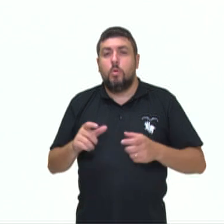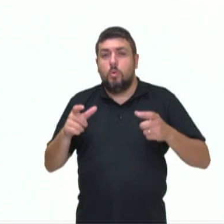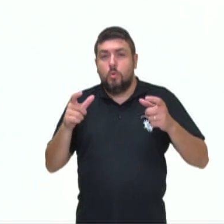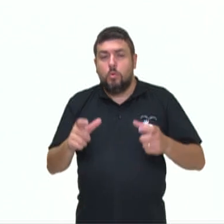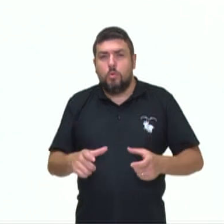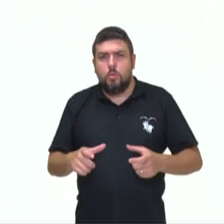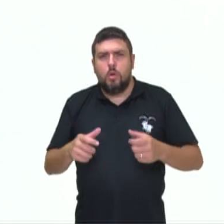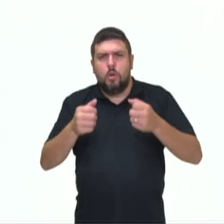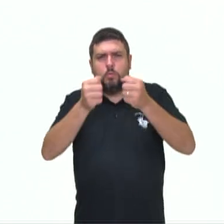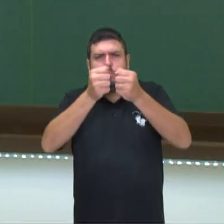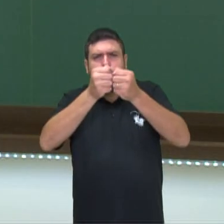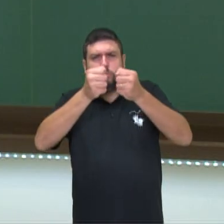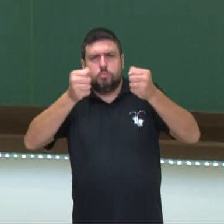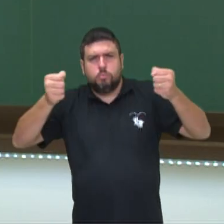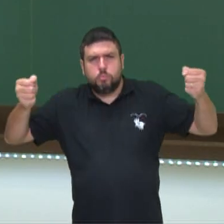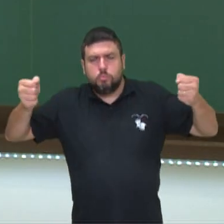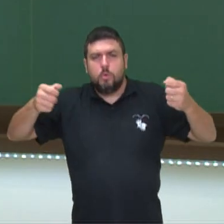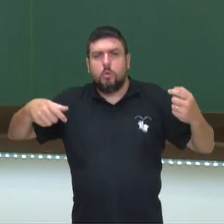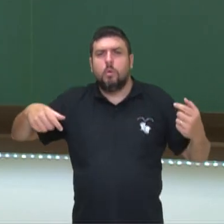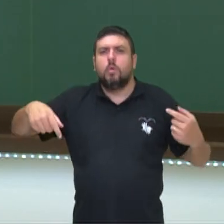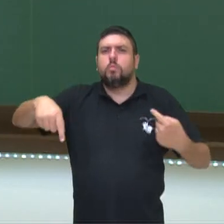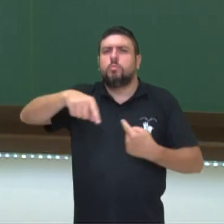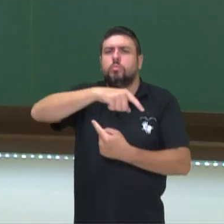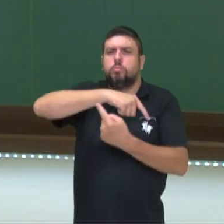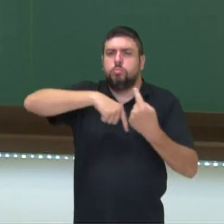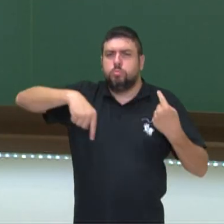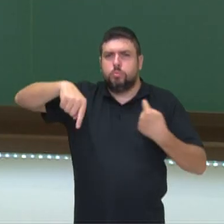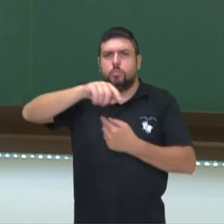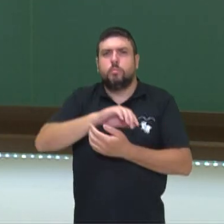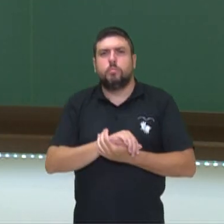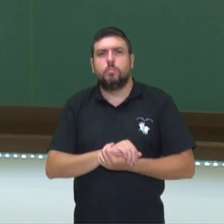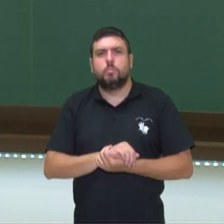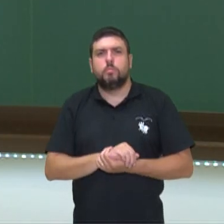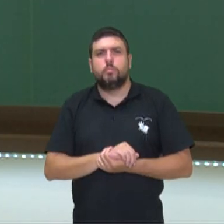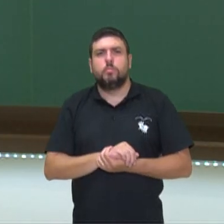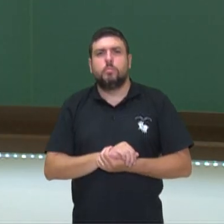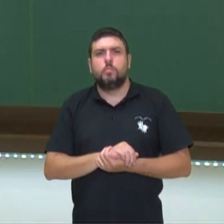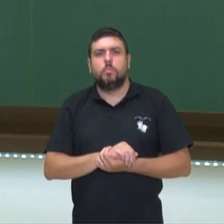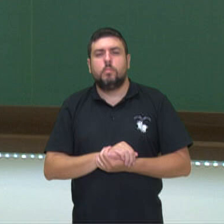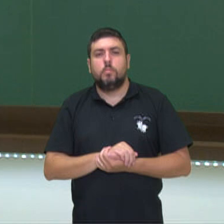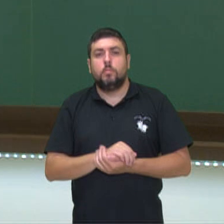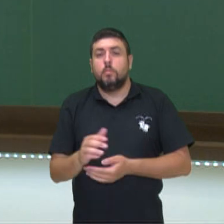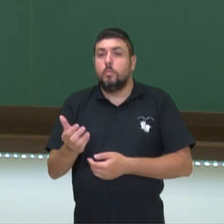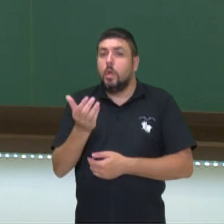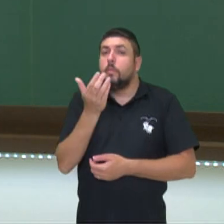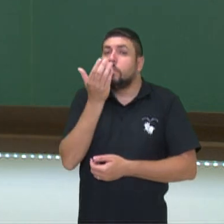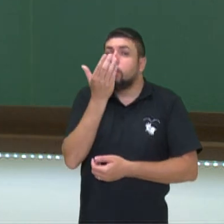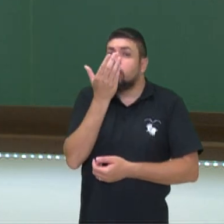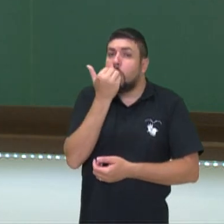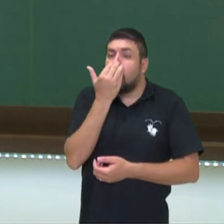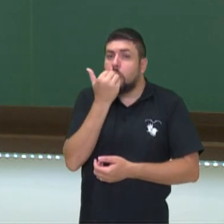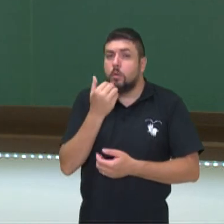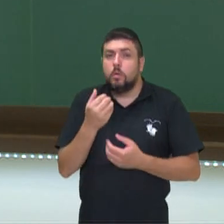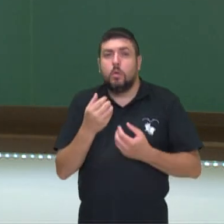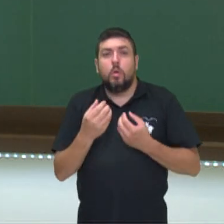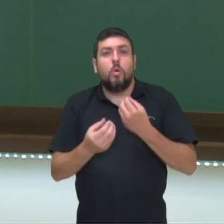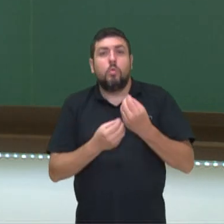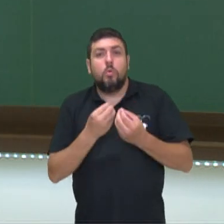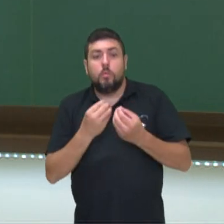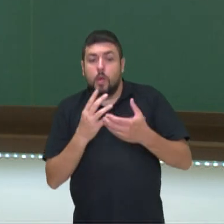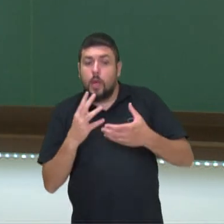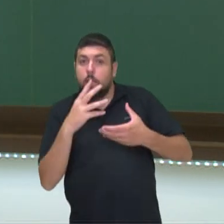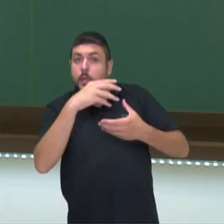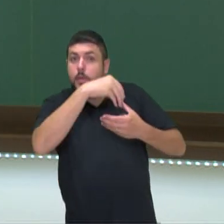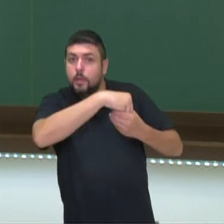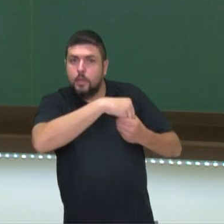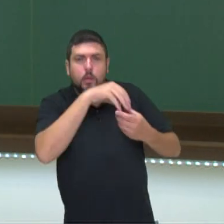Olha, nós temos 2 janelinhas e as 2 janelinhas estão abertas. Refeições são feitas dentro do